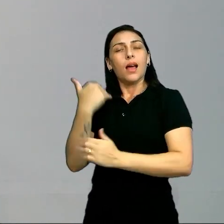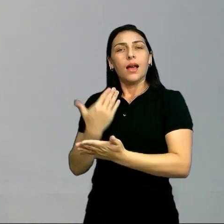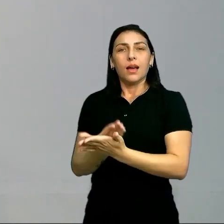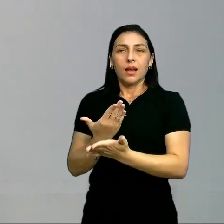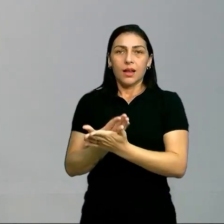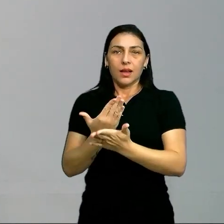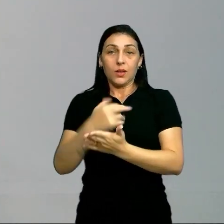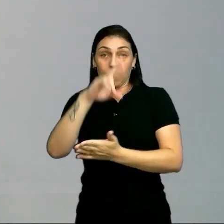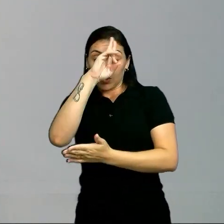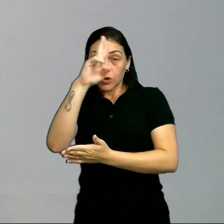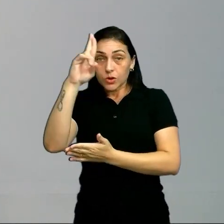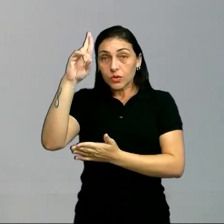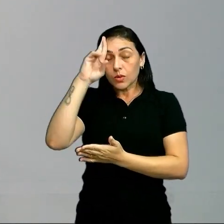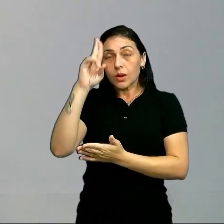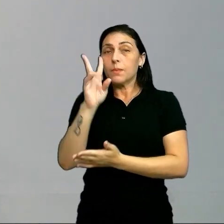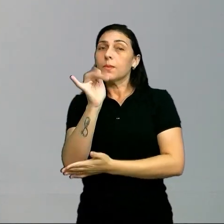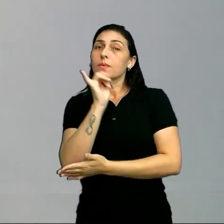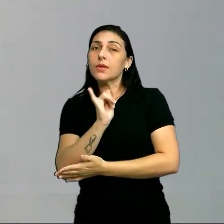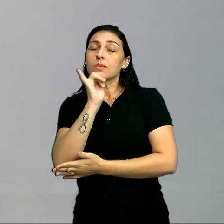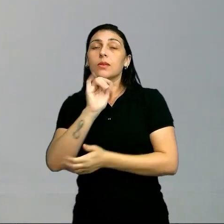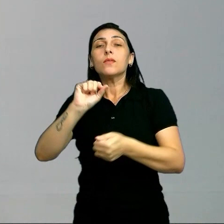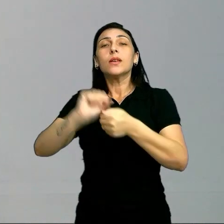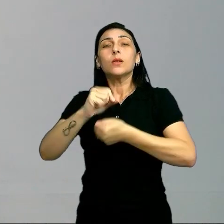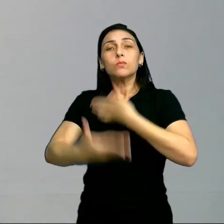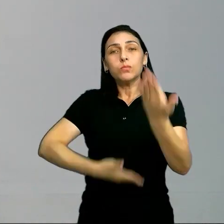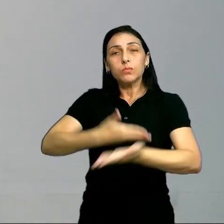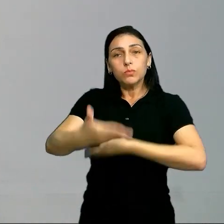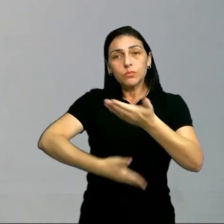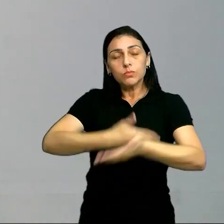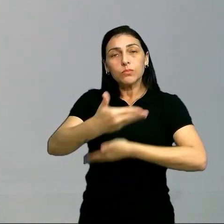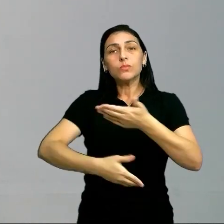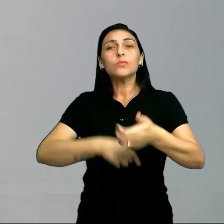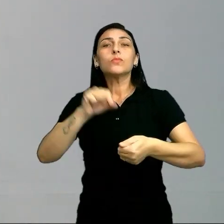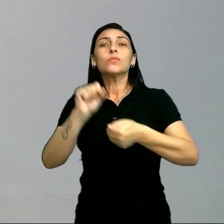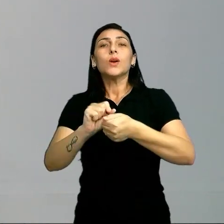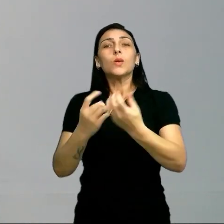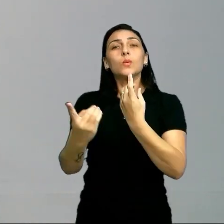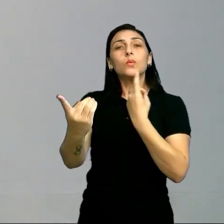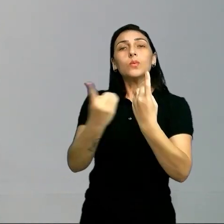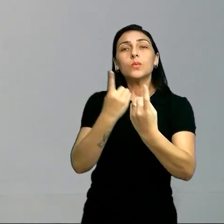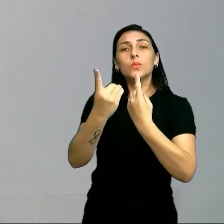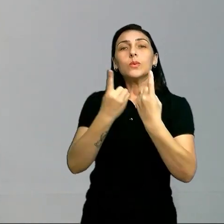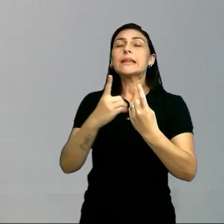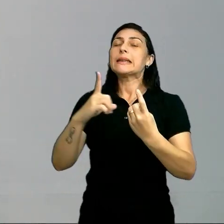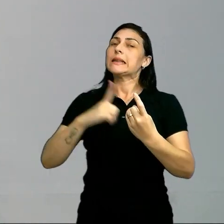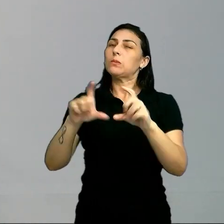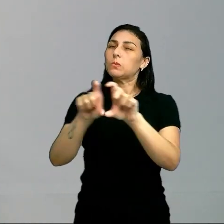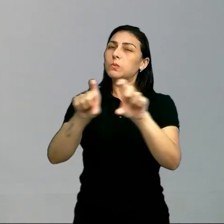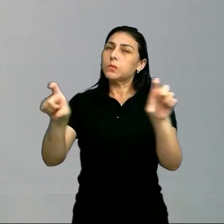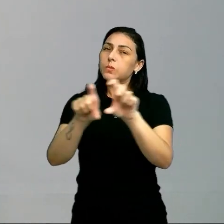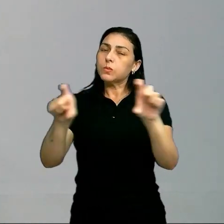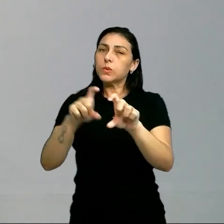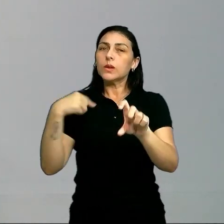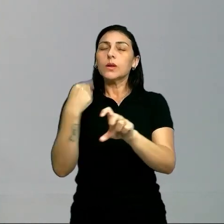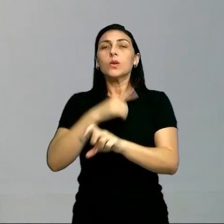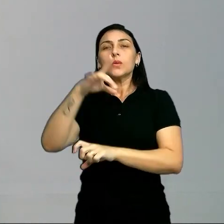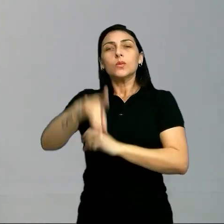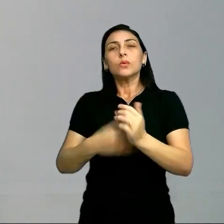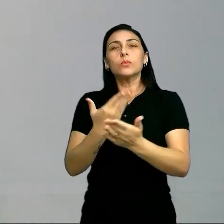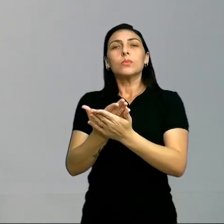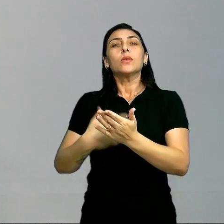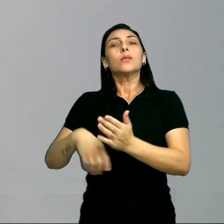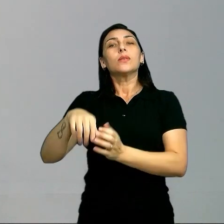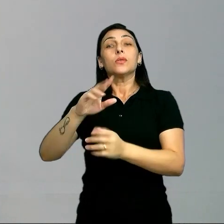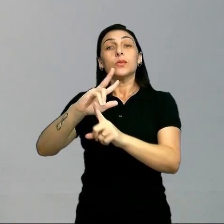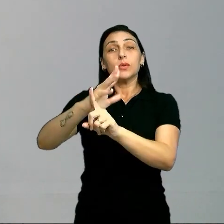aula de história, por exemplo, fazer uma relação, fazer um diálogo. Eu sempre tenho destacado nas nossas últimas aulas de